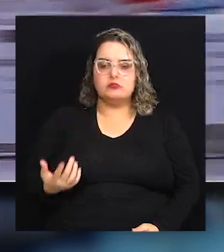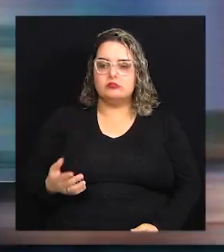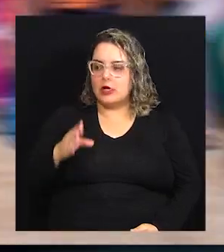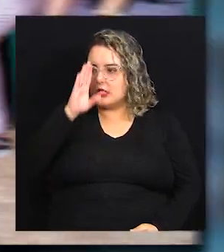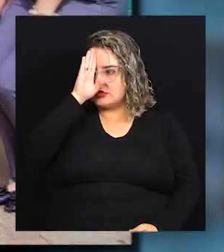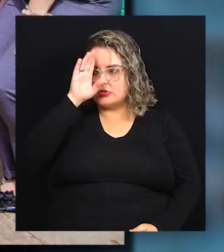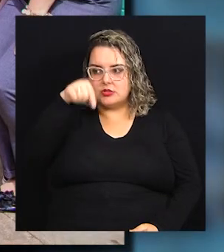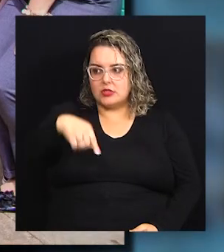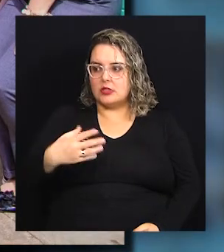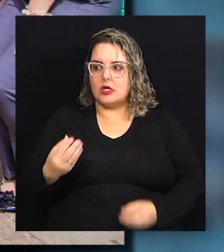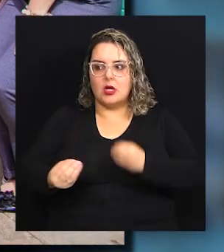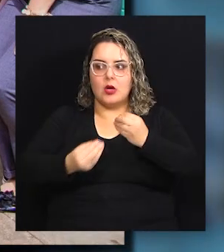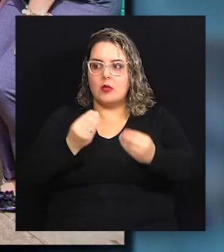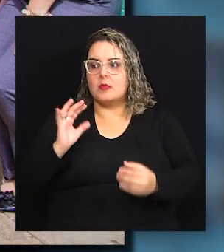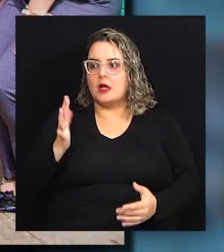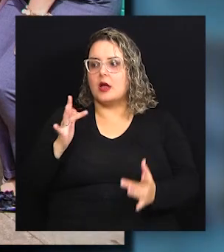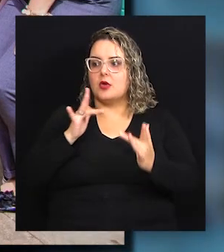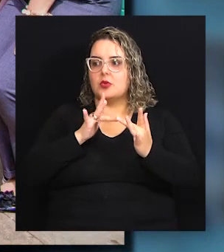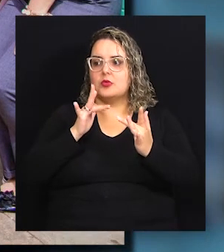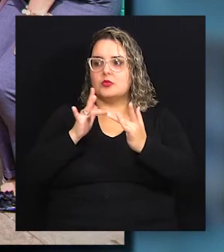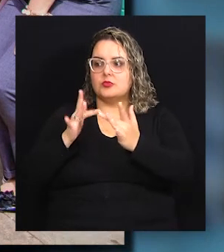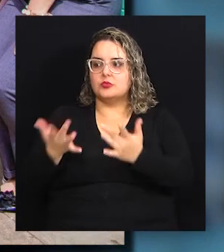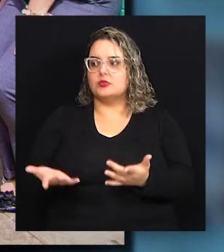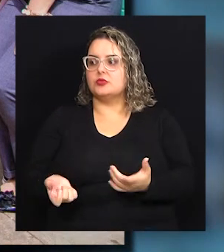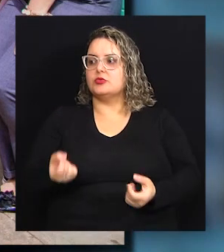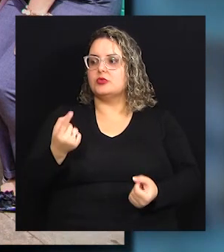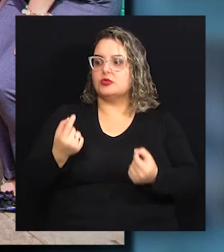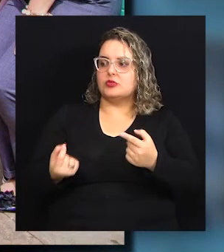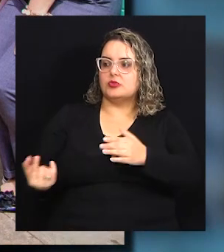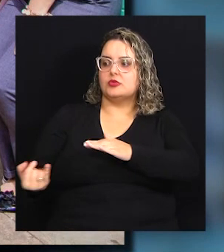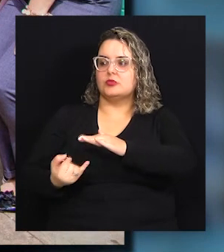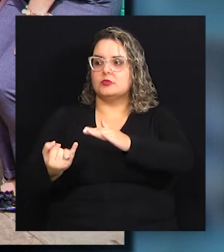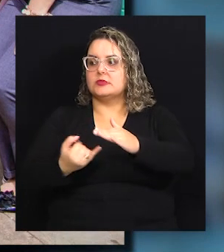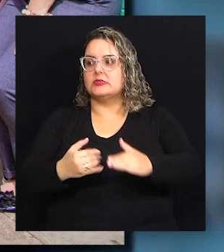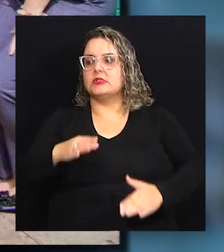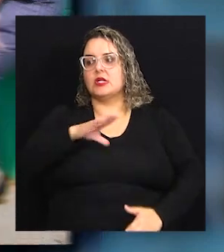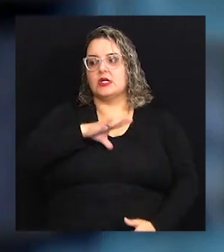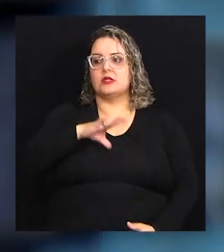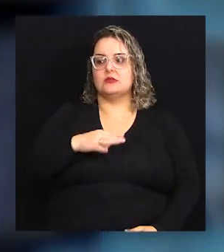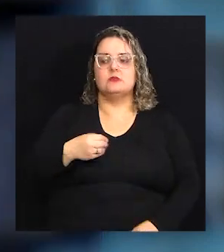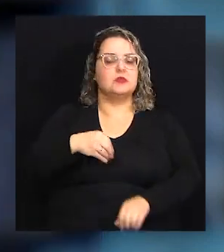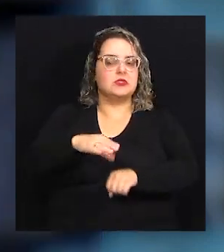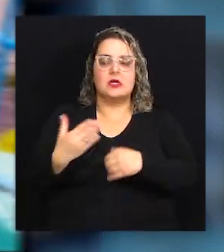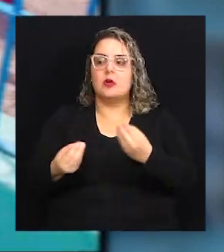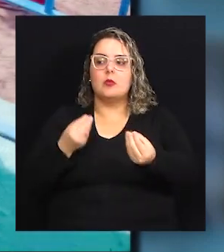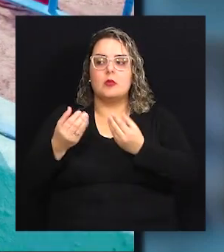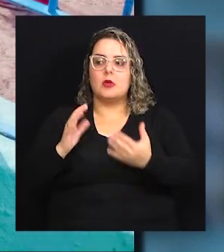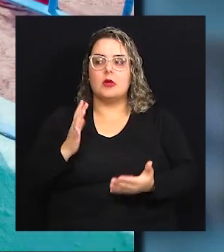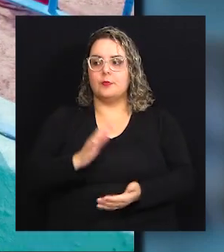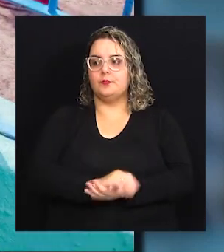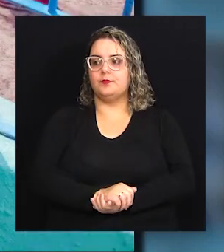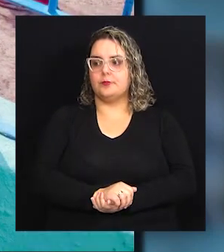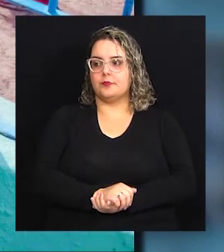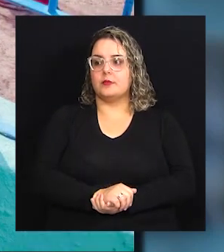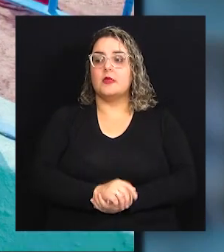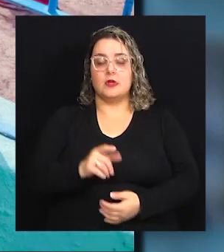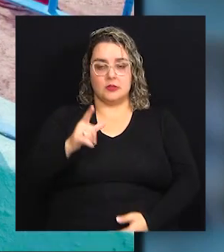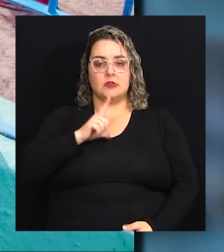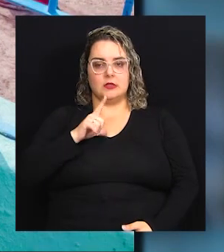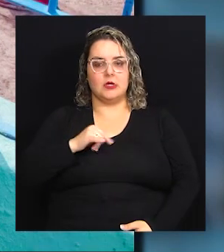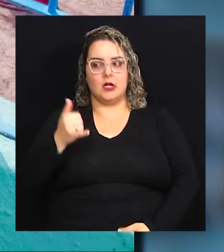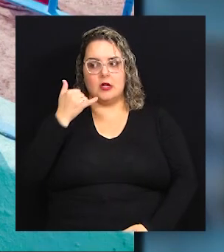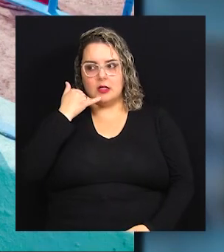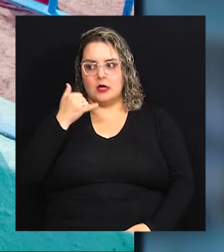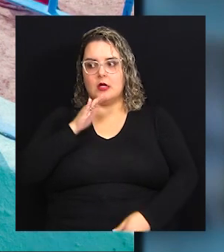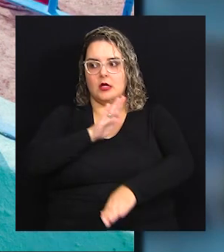ou a criança vem direto aqui, entra em contato com alguma entidade do município para ser encaminhada? Isso, a